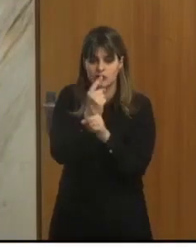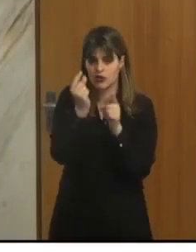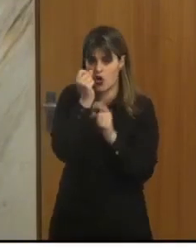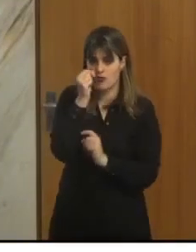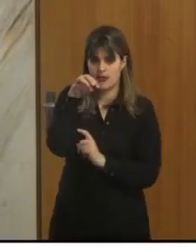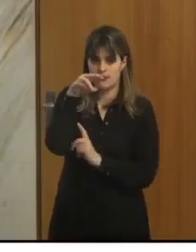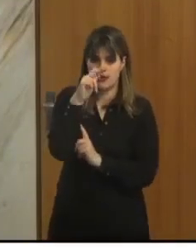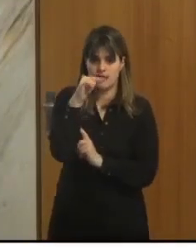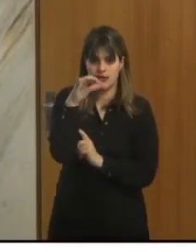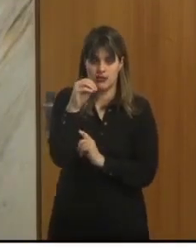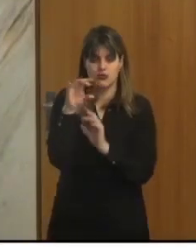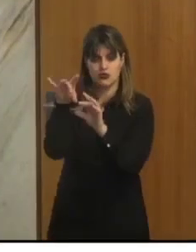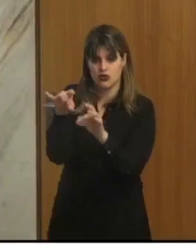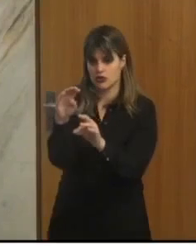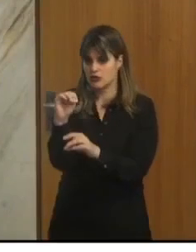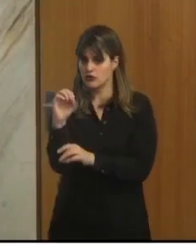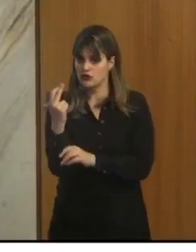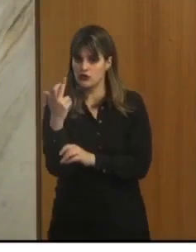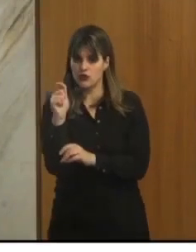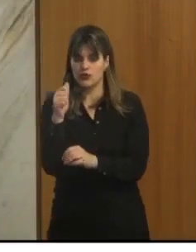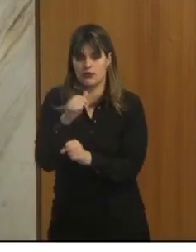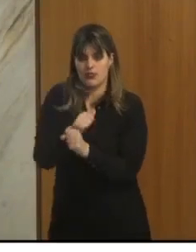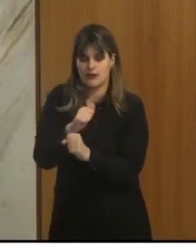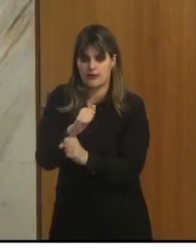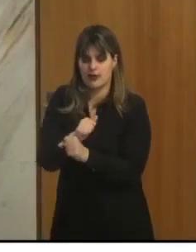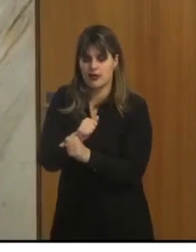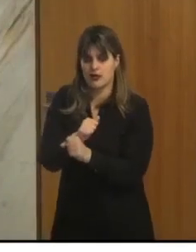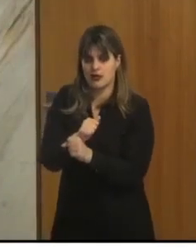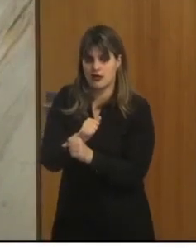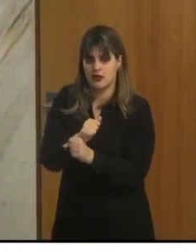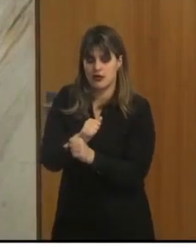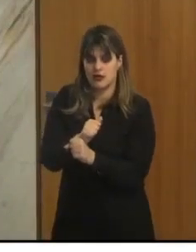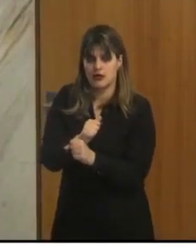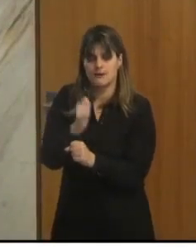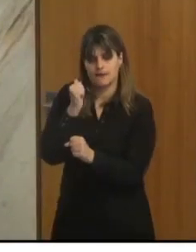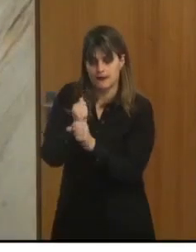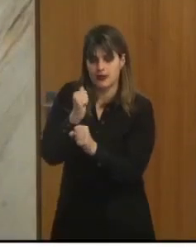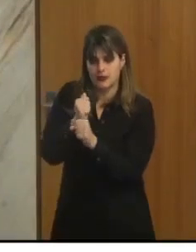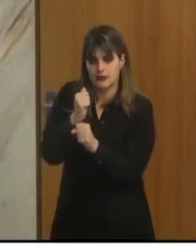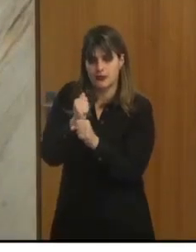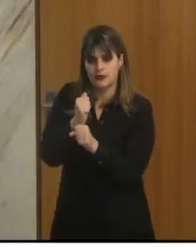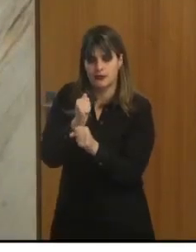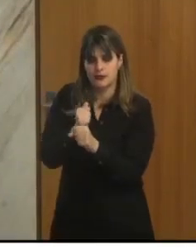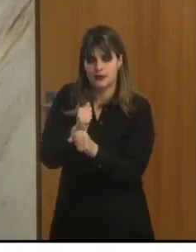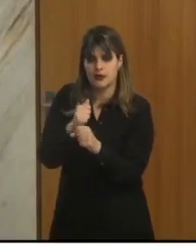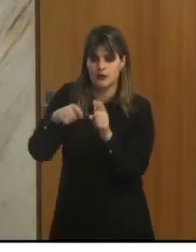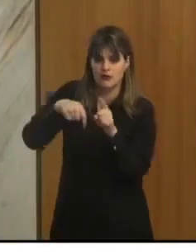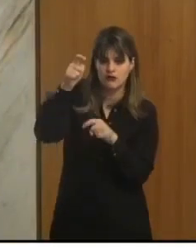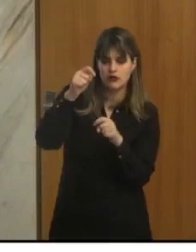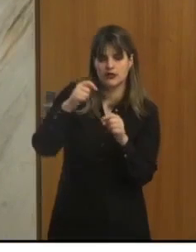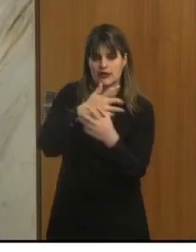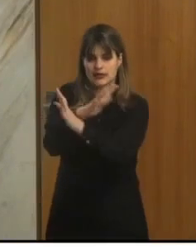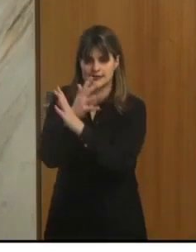Sor e começa a trabalhar após toda a questão da fuga e do incêndio